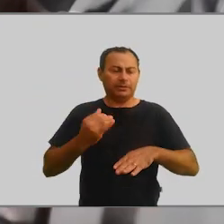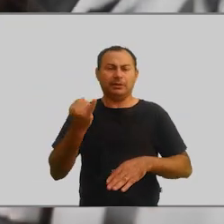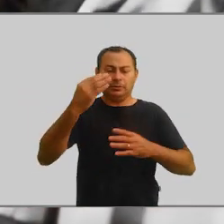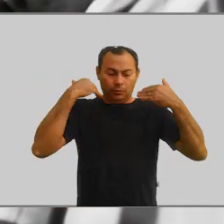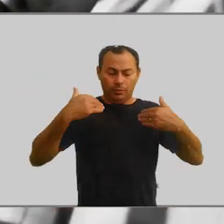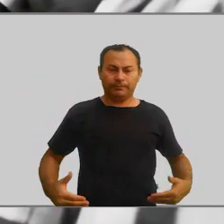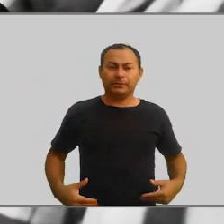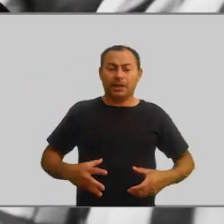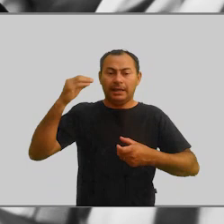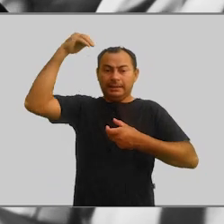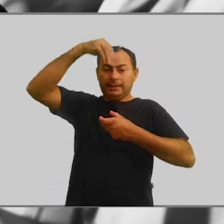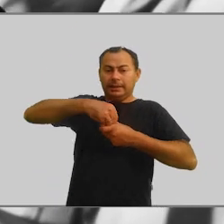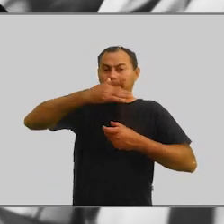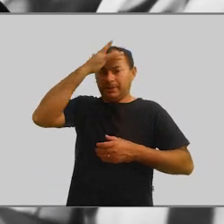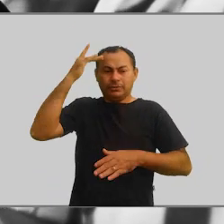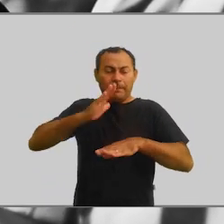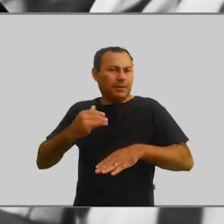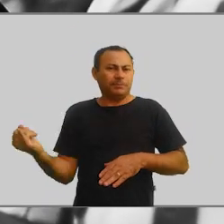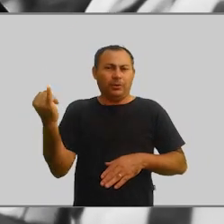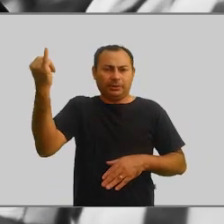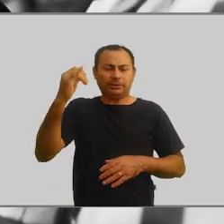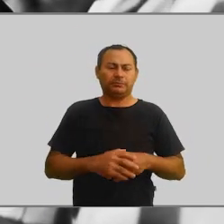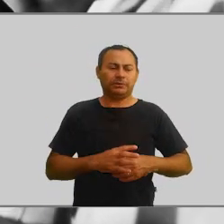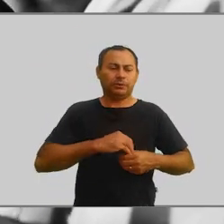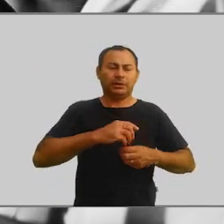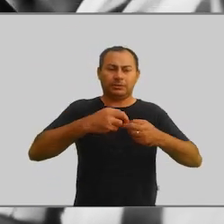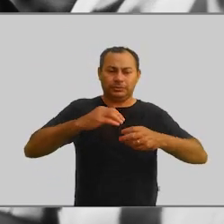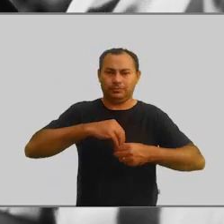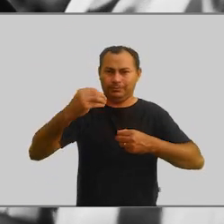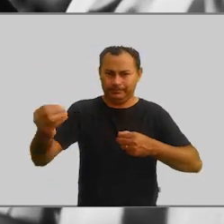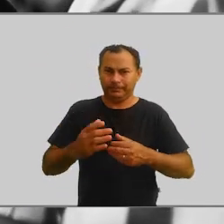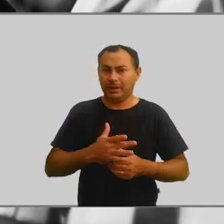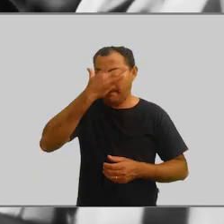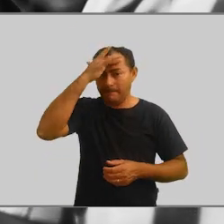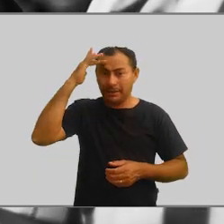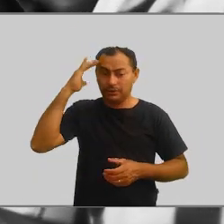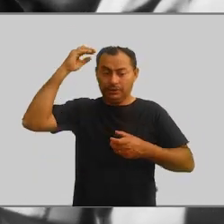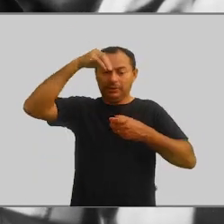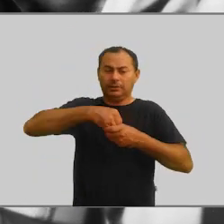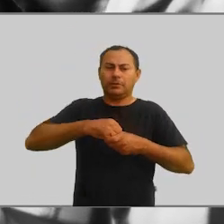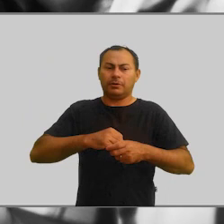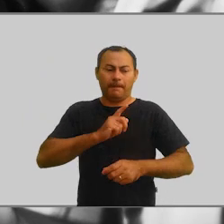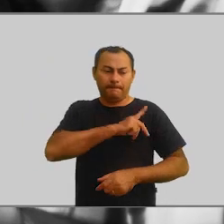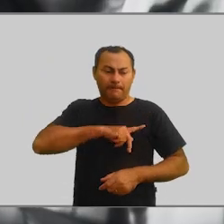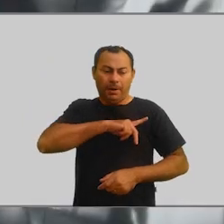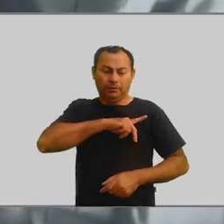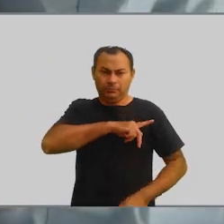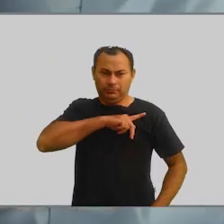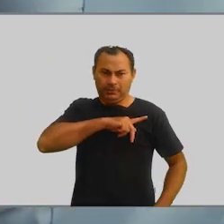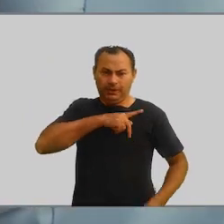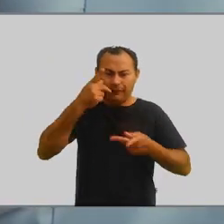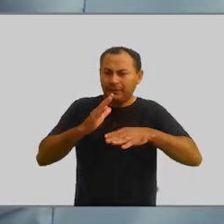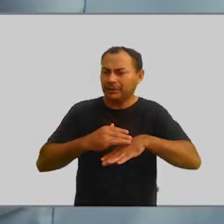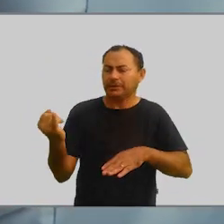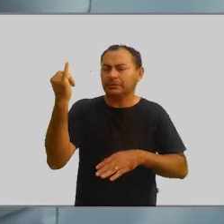física. A parte interna do ser humano é mais valiosa do que a parte externa. O homem interior, como Paulo diz, é mais valioso